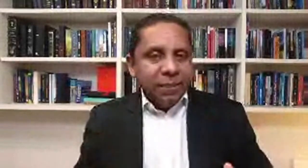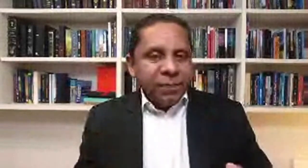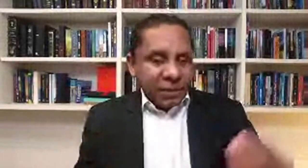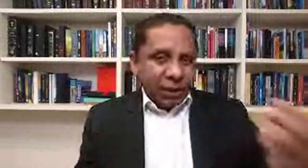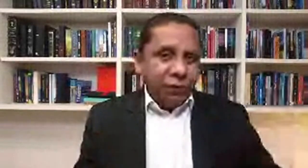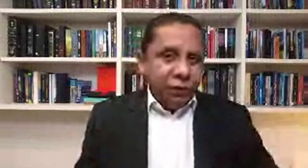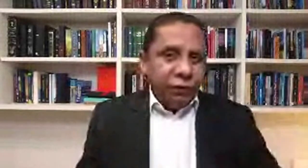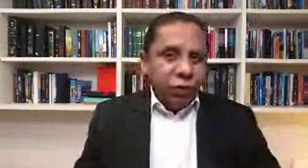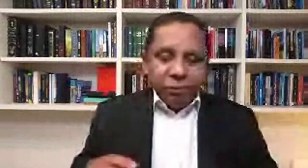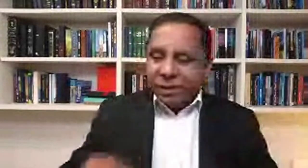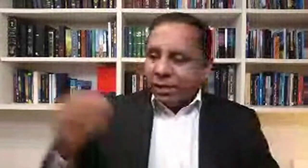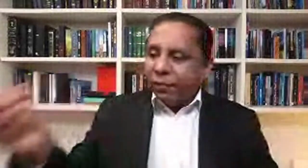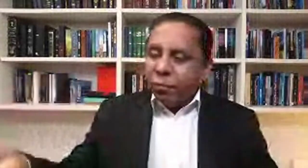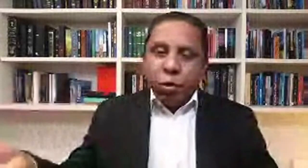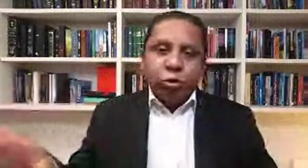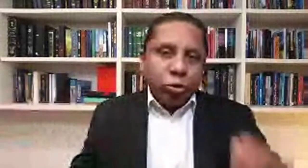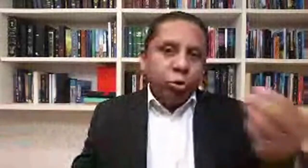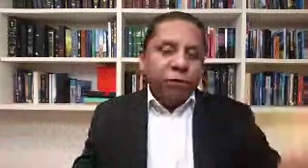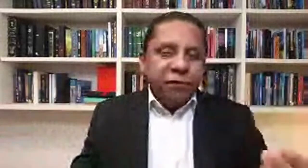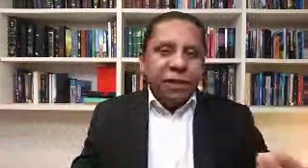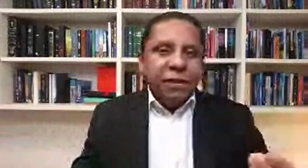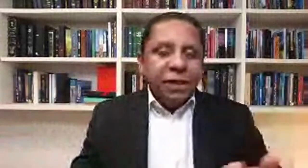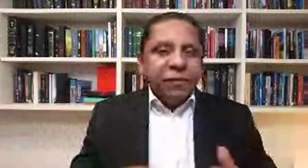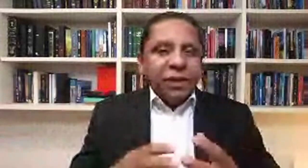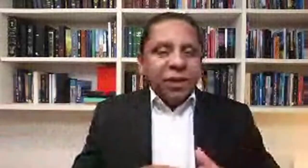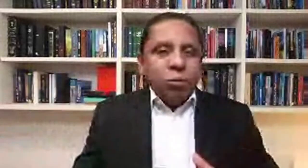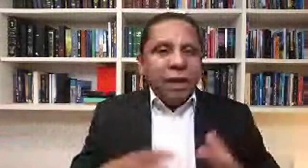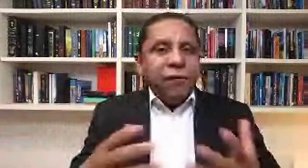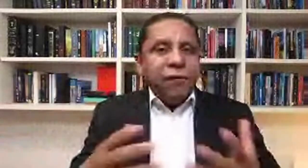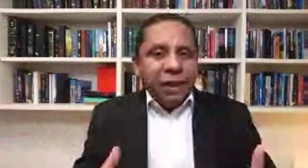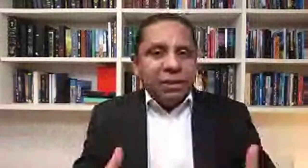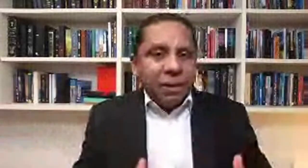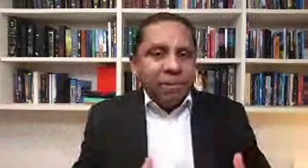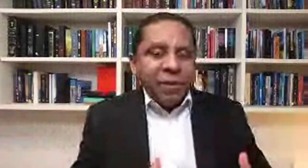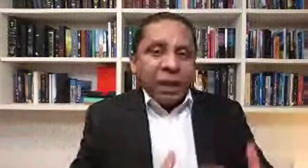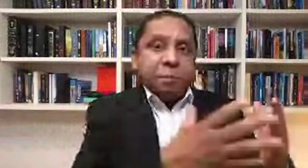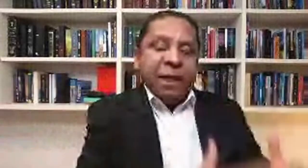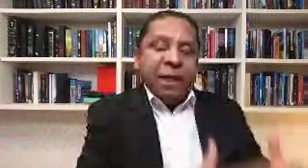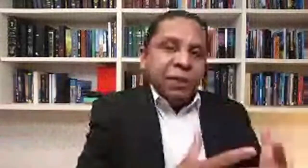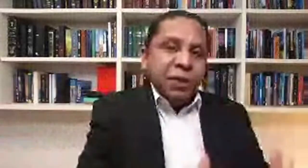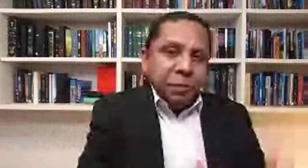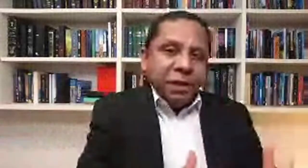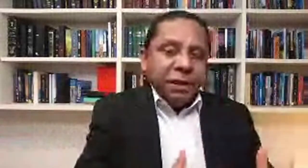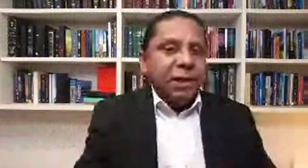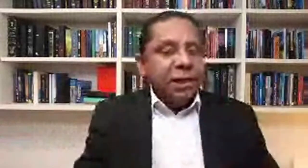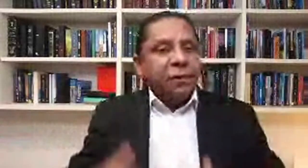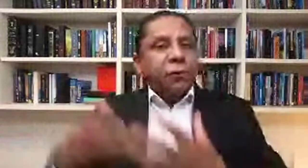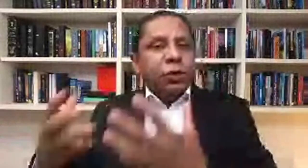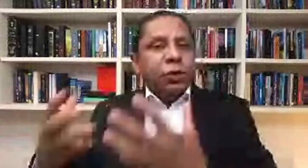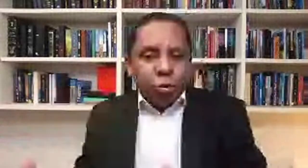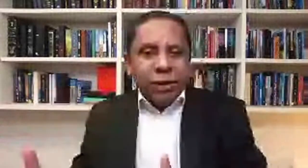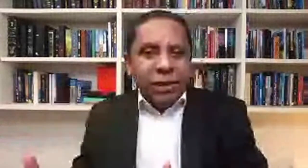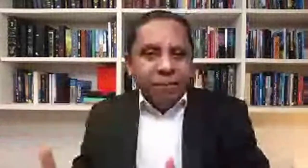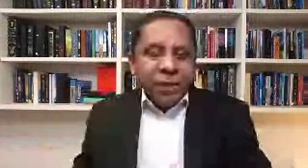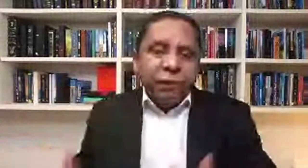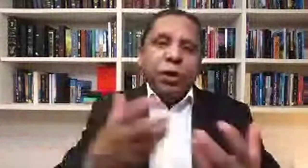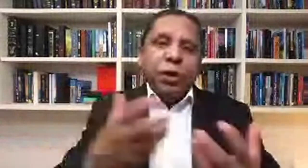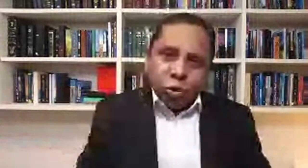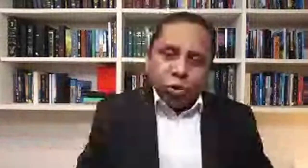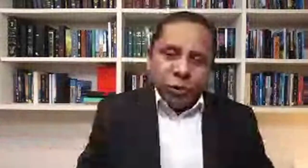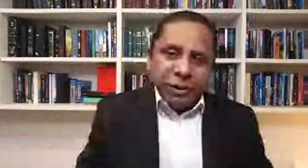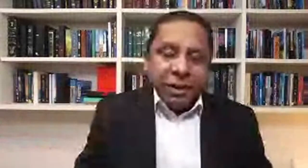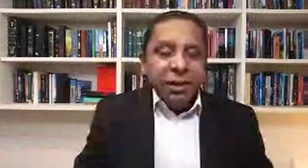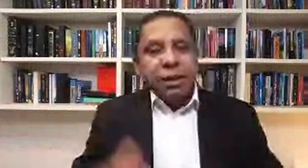que está vivo, mas esteve morto e tornou a viver, fazendo uma referência à experiência de Esmirna, que foi destruída e